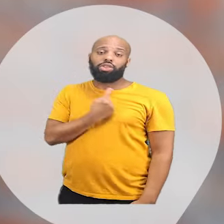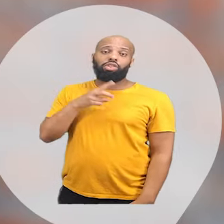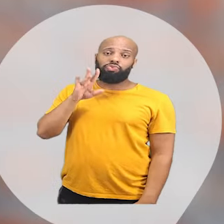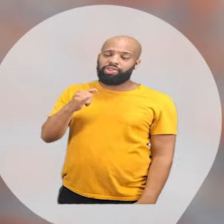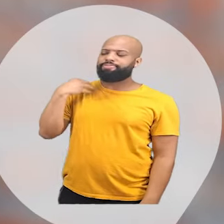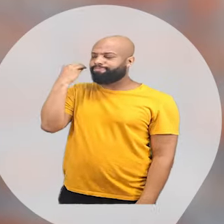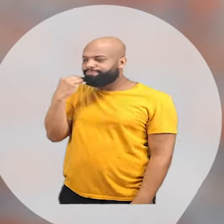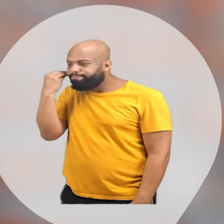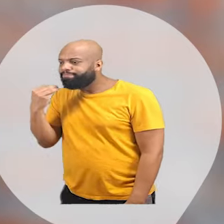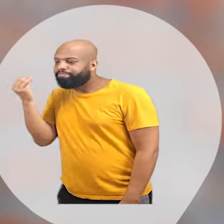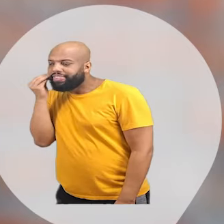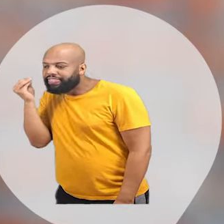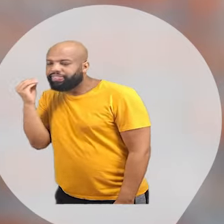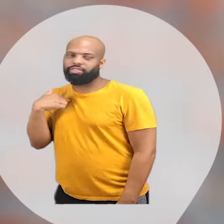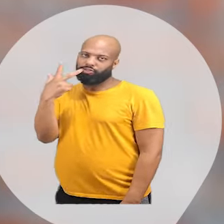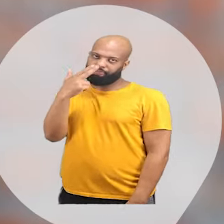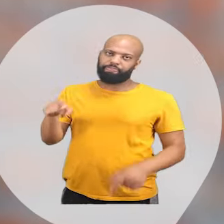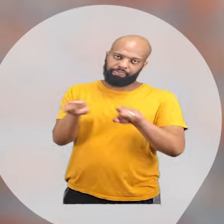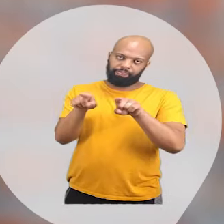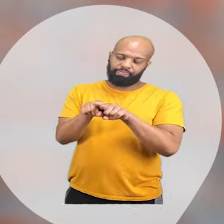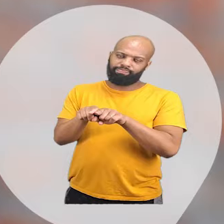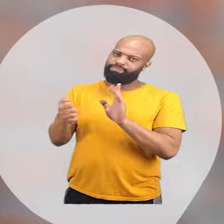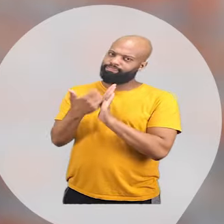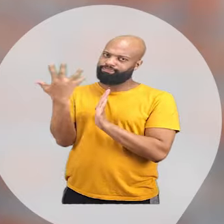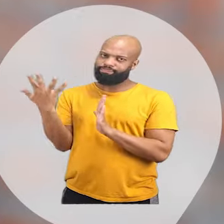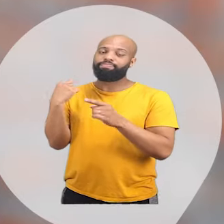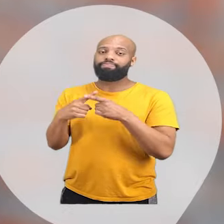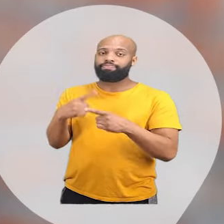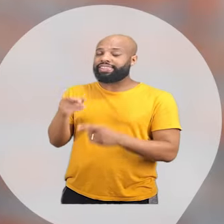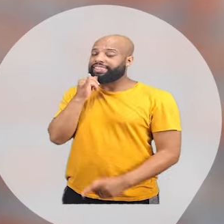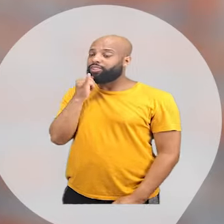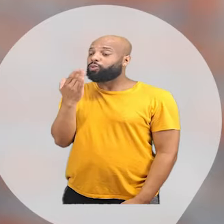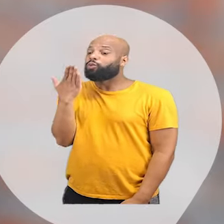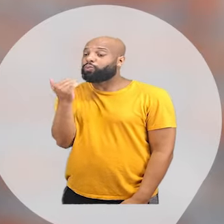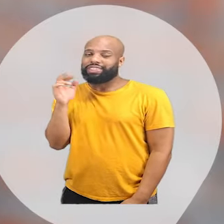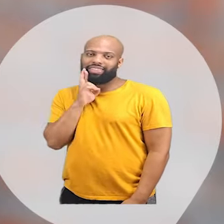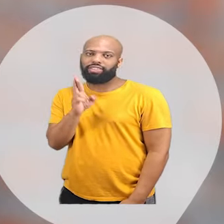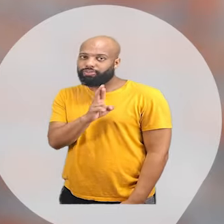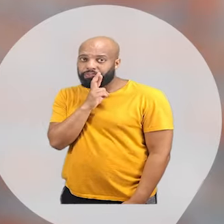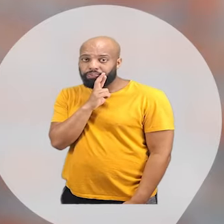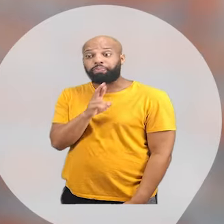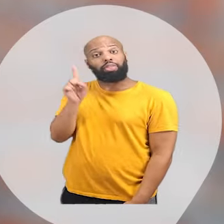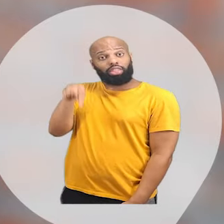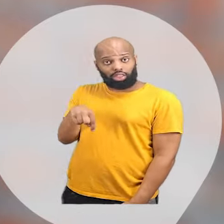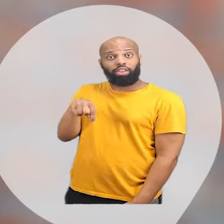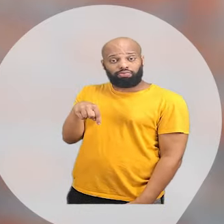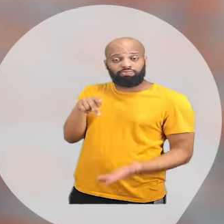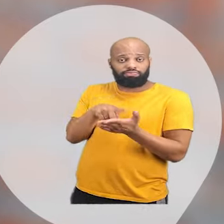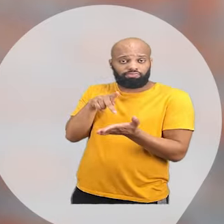a gente vai se provando né Eu acho que em muitos casos assim porque por exemplo gastronomia é